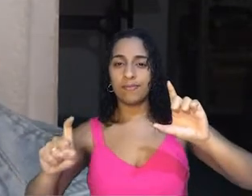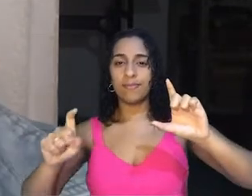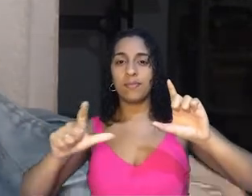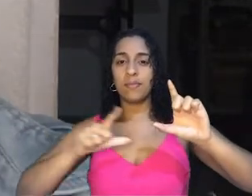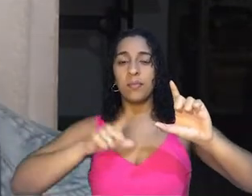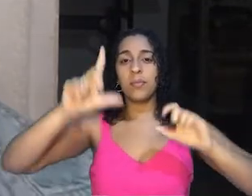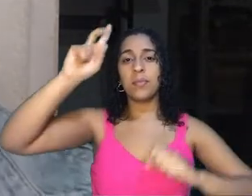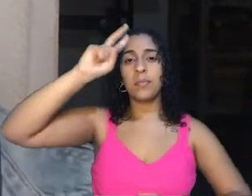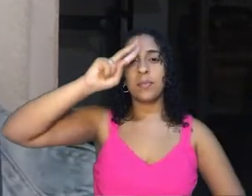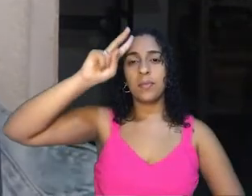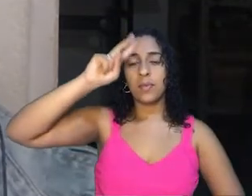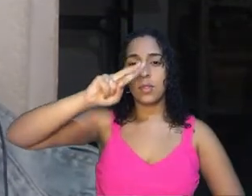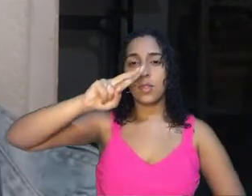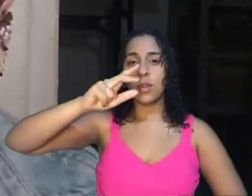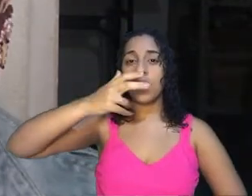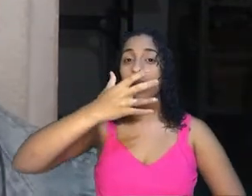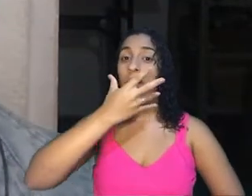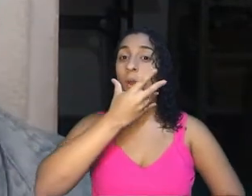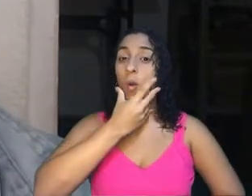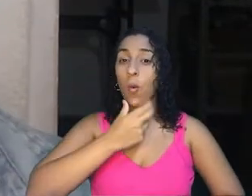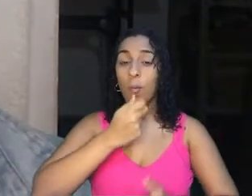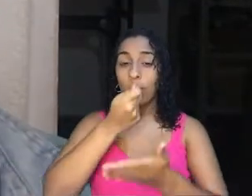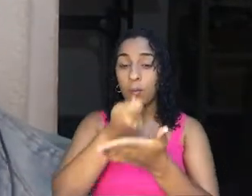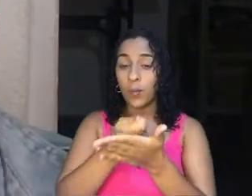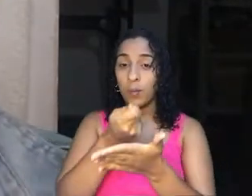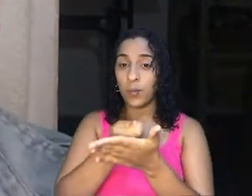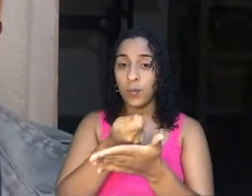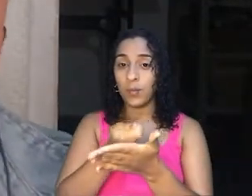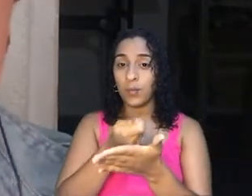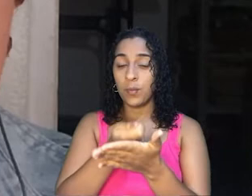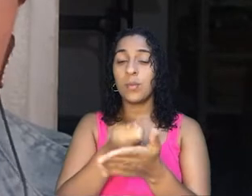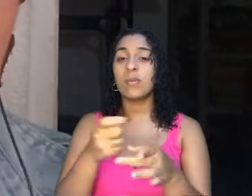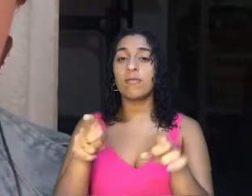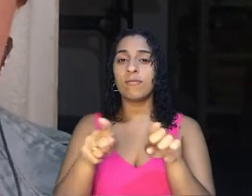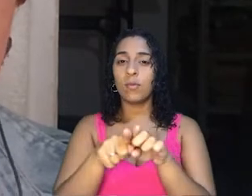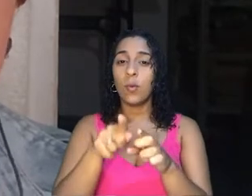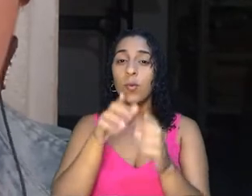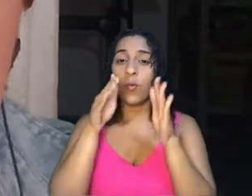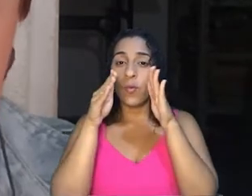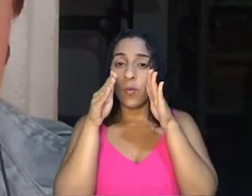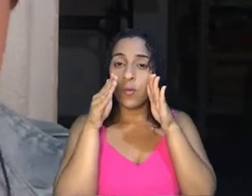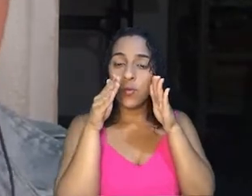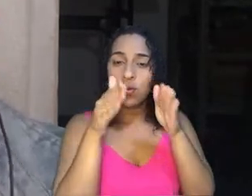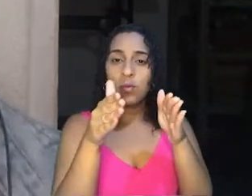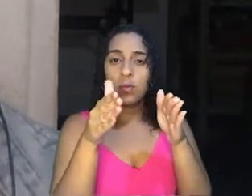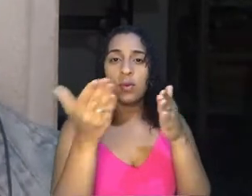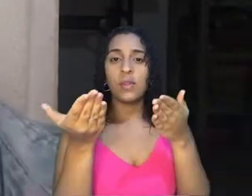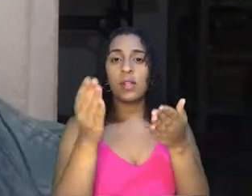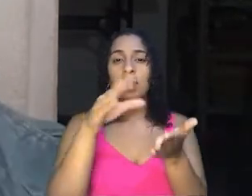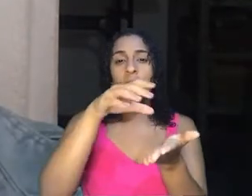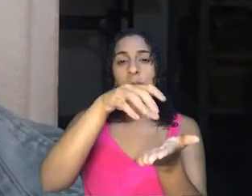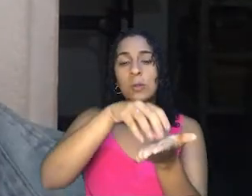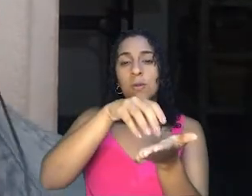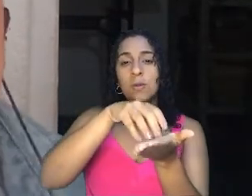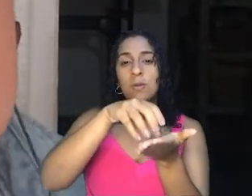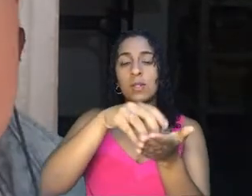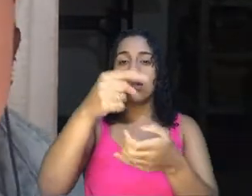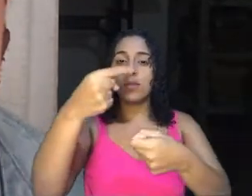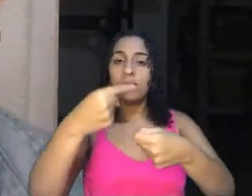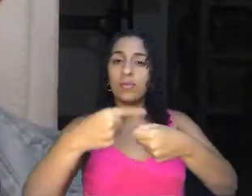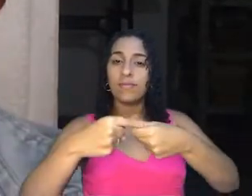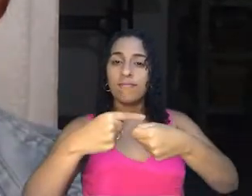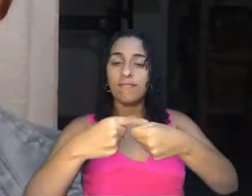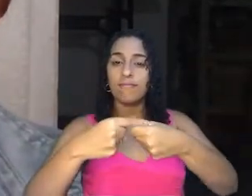muito centrada nela os principais centros urbanos e cidade do período como Rio de Janeiro